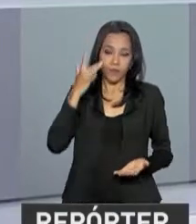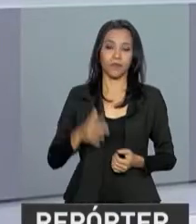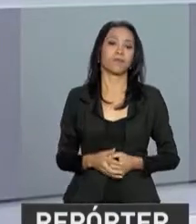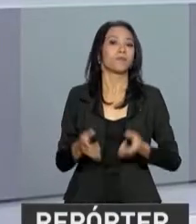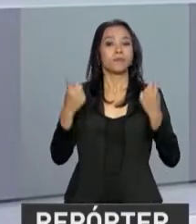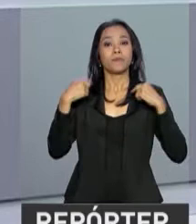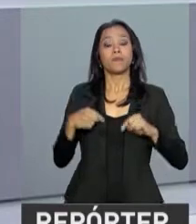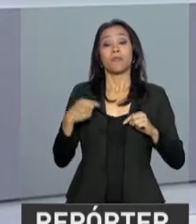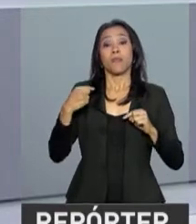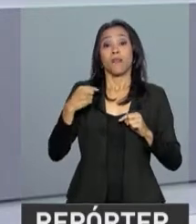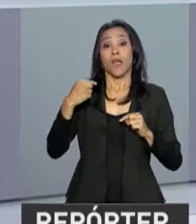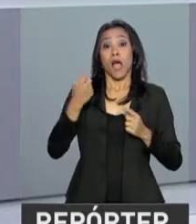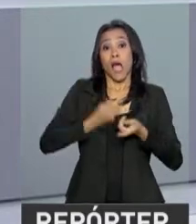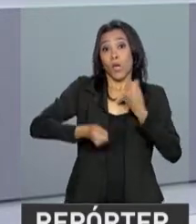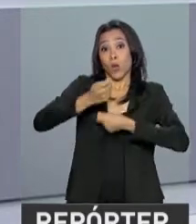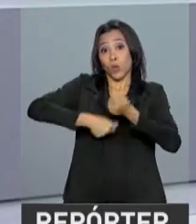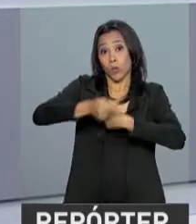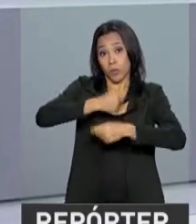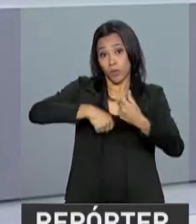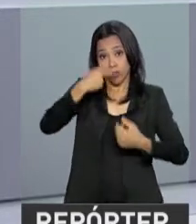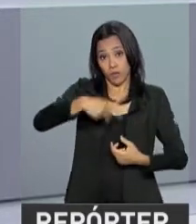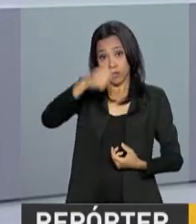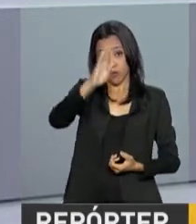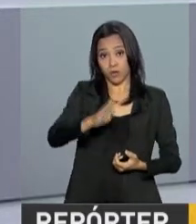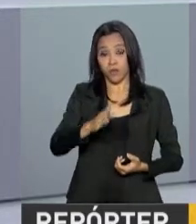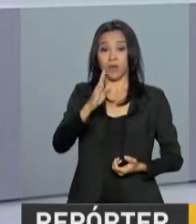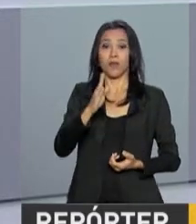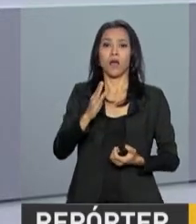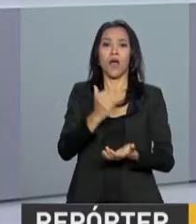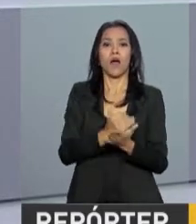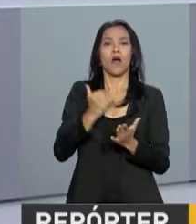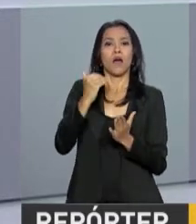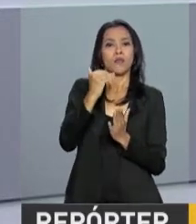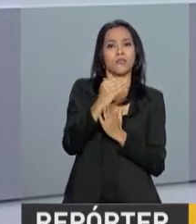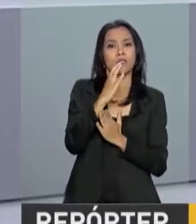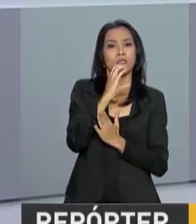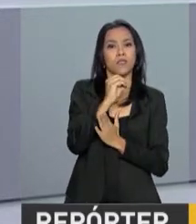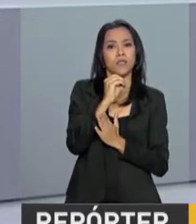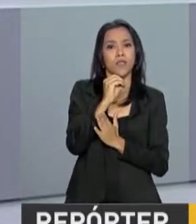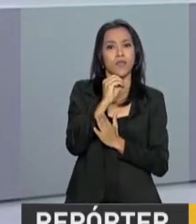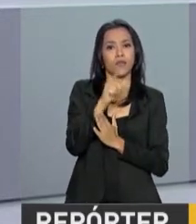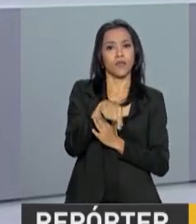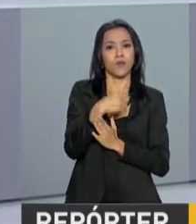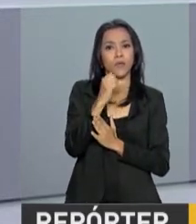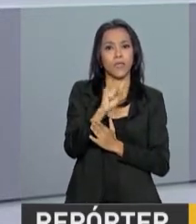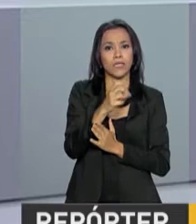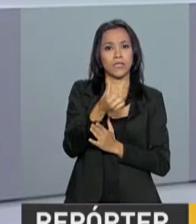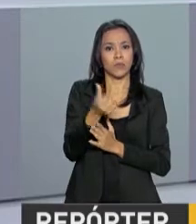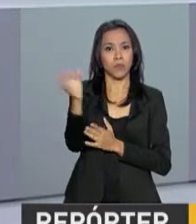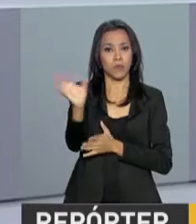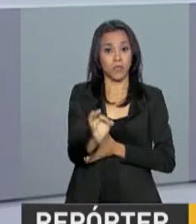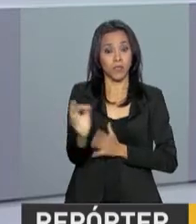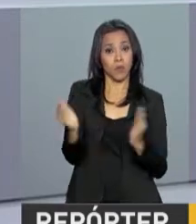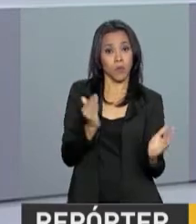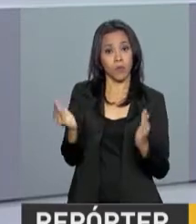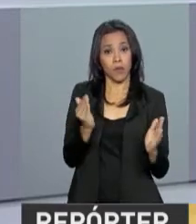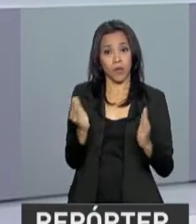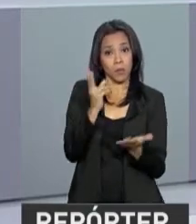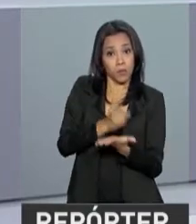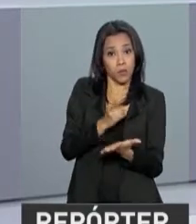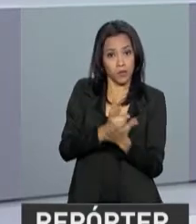a atividade econômica no país cresceu 0,86 por cento no primeiro trimestre quando comparado com o mesmo período do ano